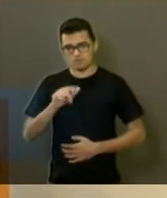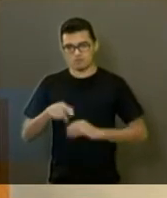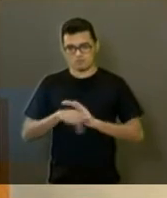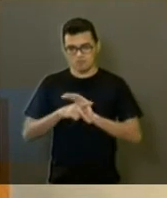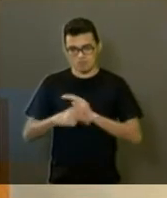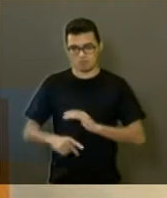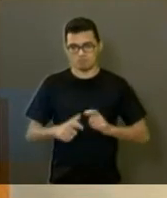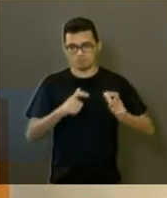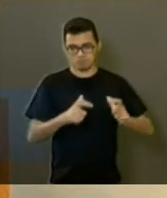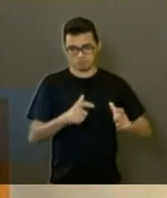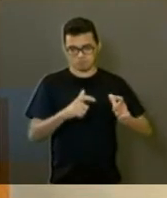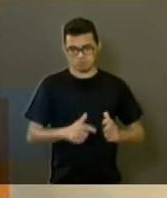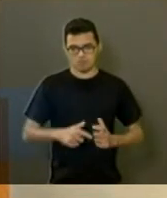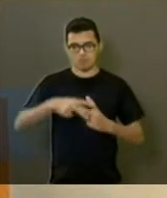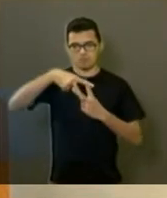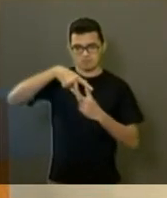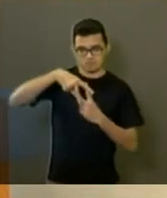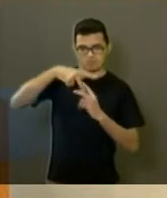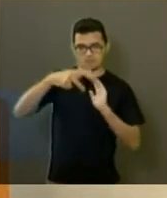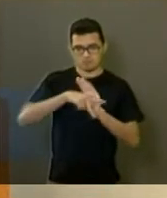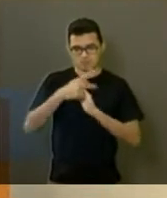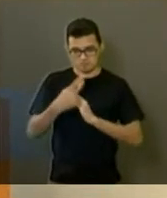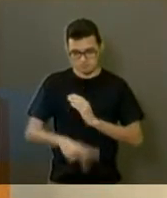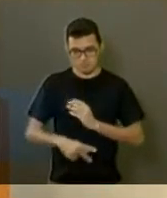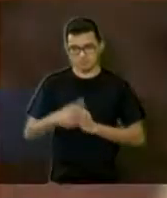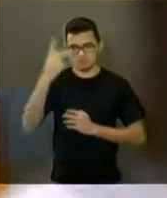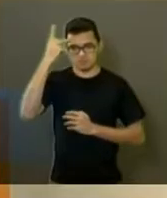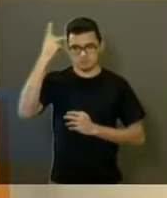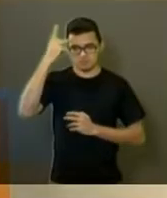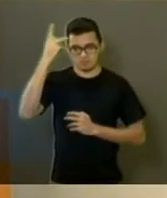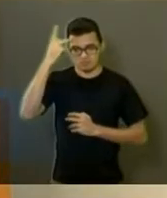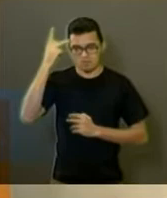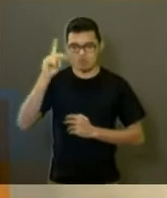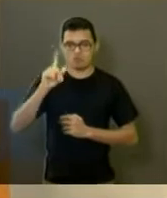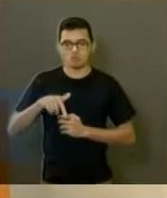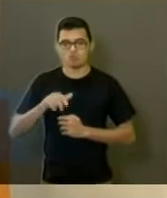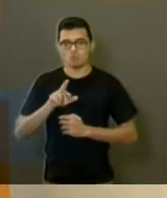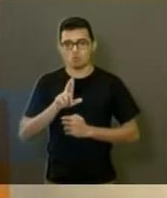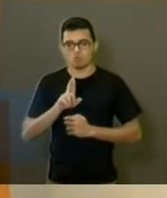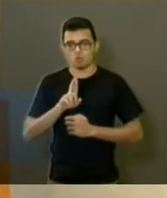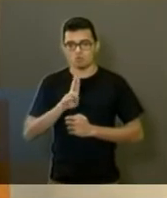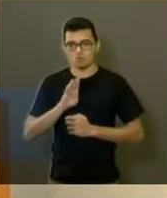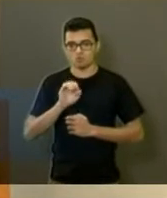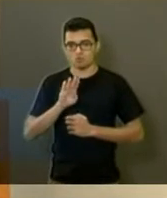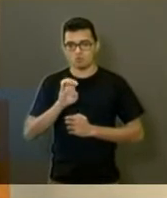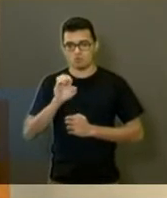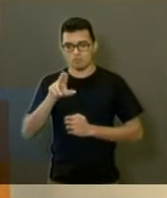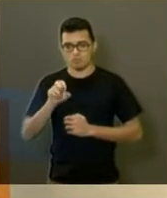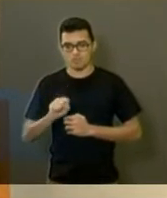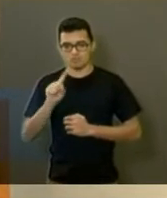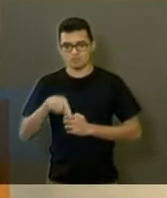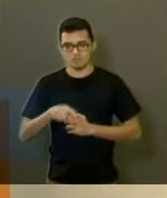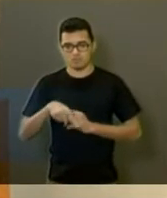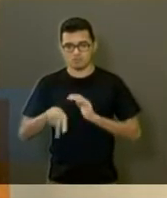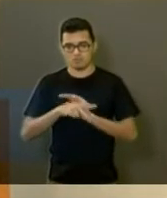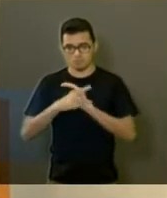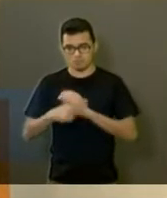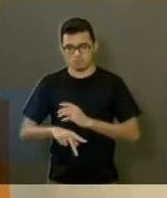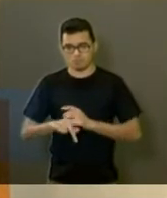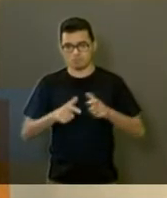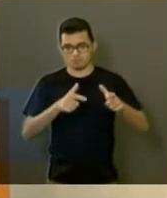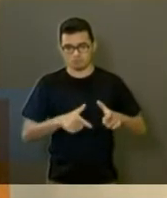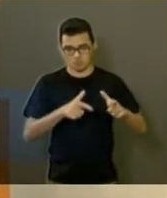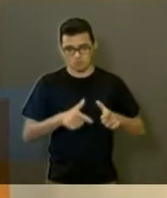Loja Maçônica do Estado de São Paulo, Rubens Benedito de Oliveira, venerável mestre da Loja Caridade e Justiça,